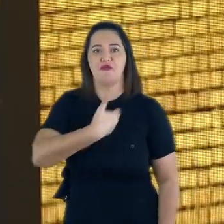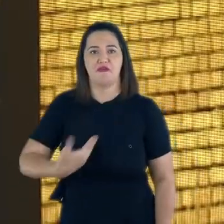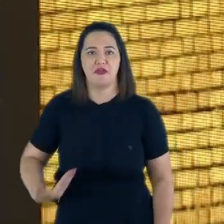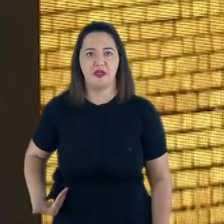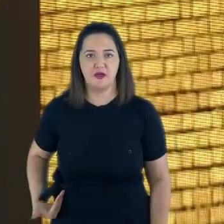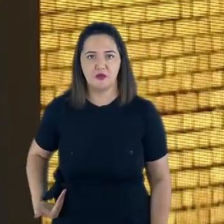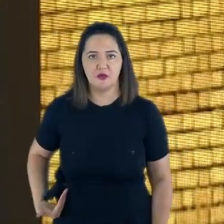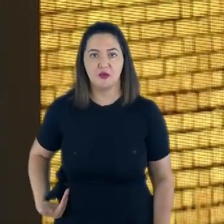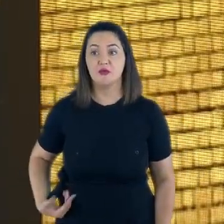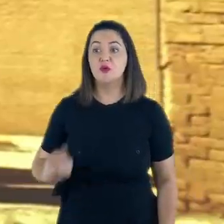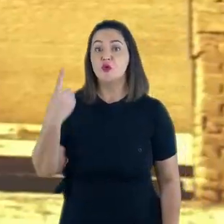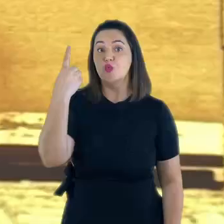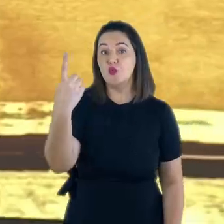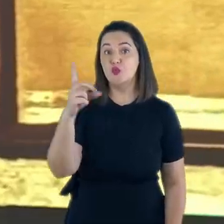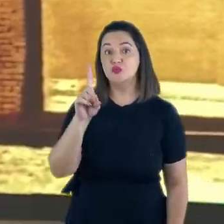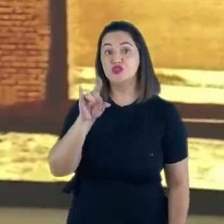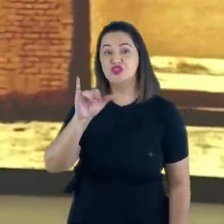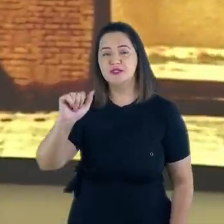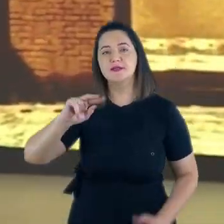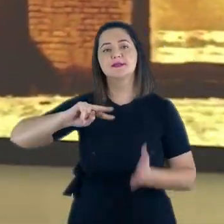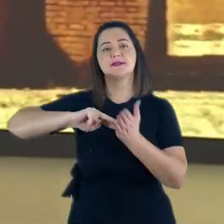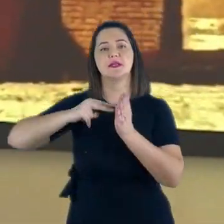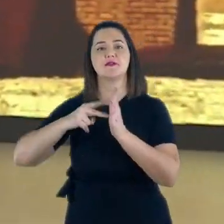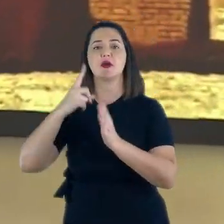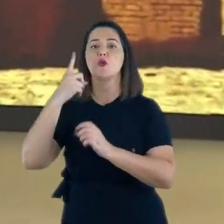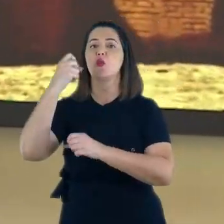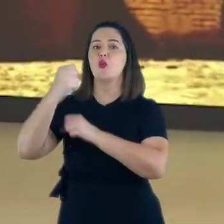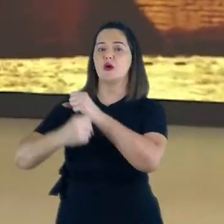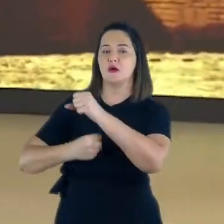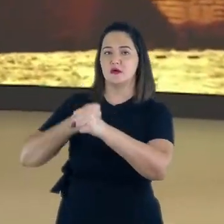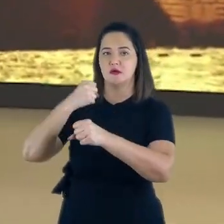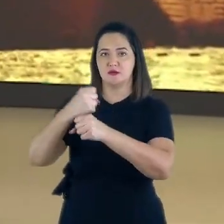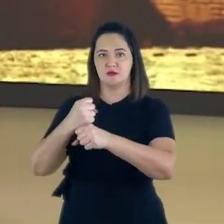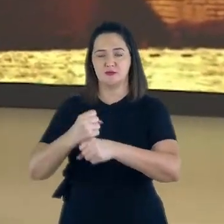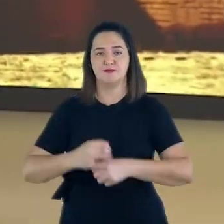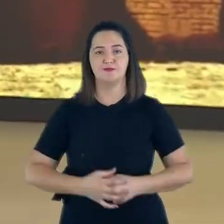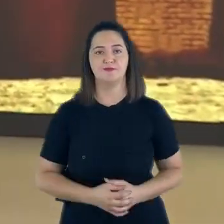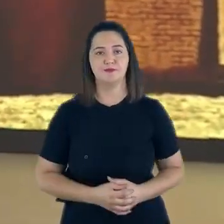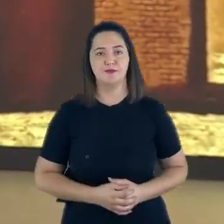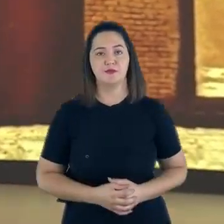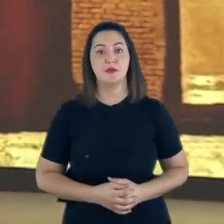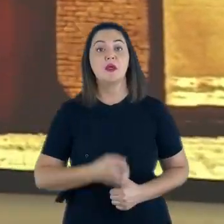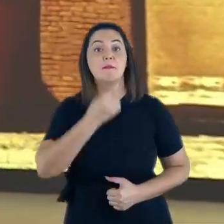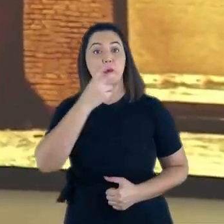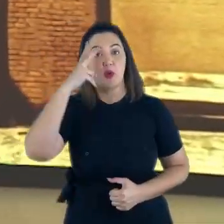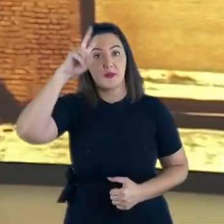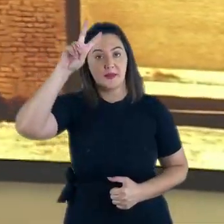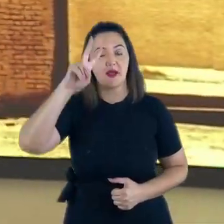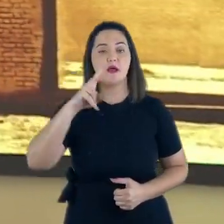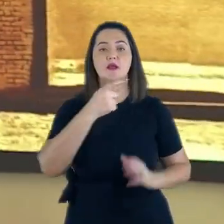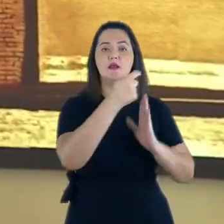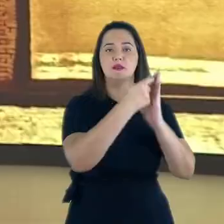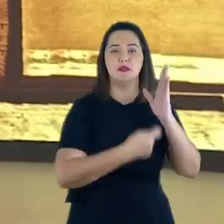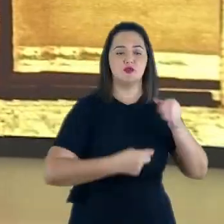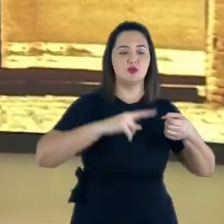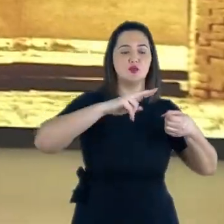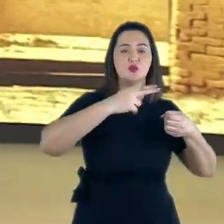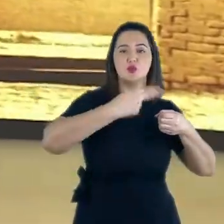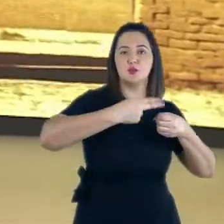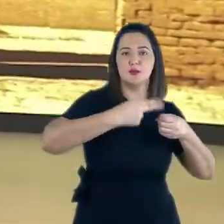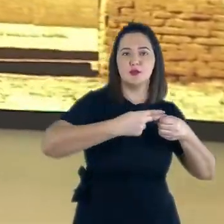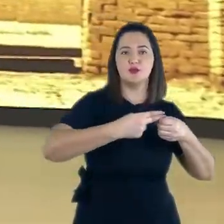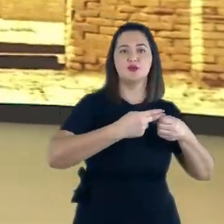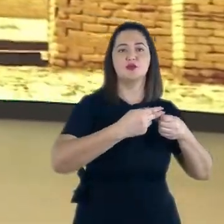representa um ano. No entanto, é bom lembrar que tanto o texto de Números 14 quanto Ezequiel 4 não